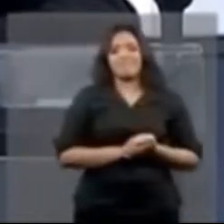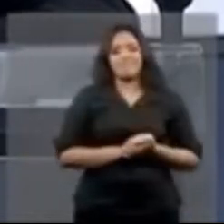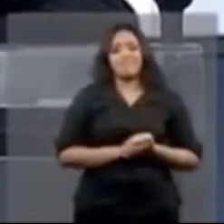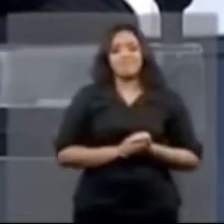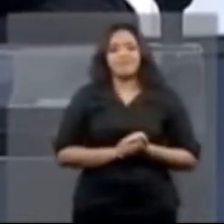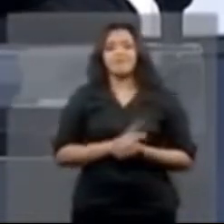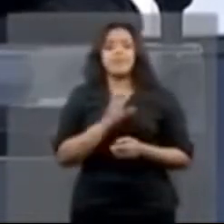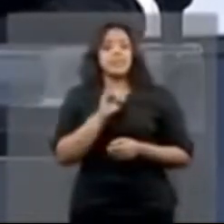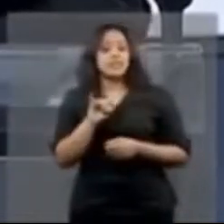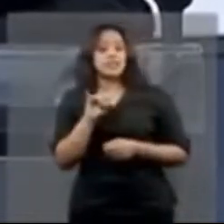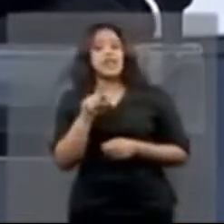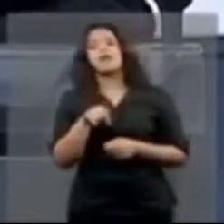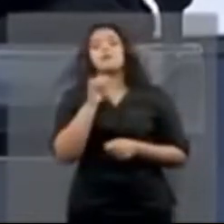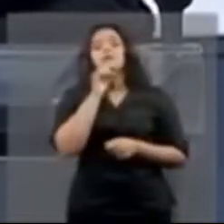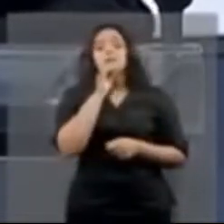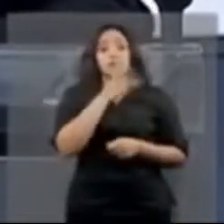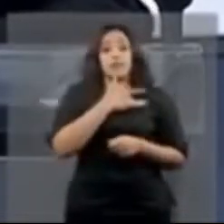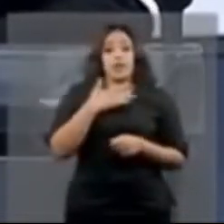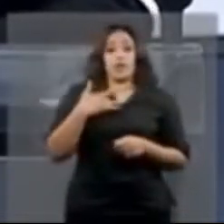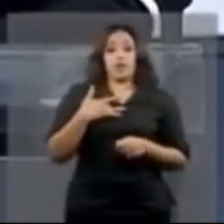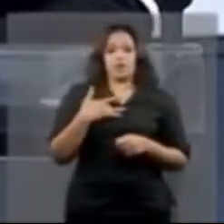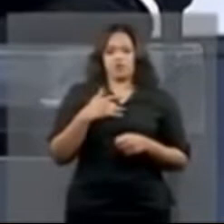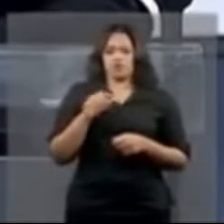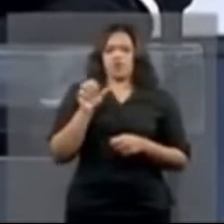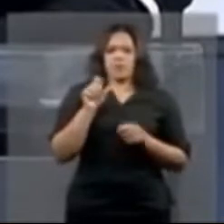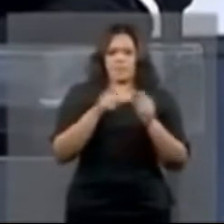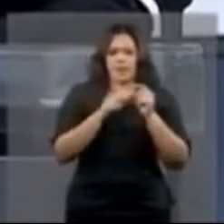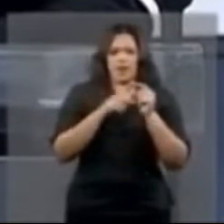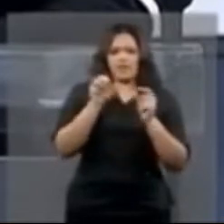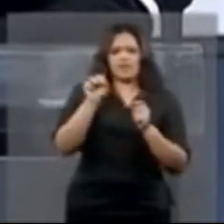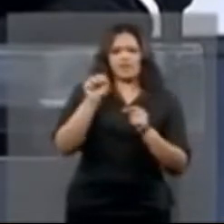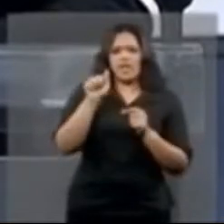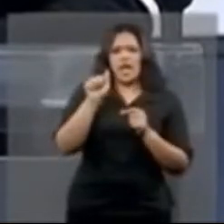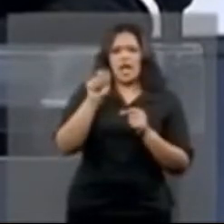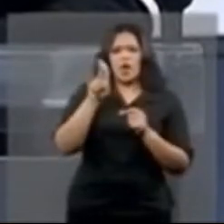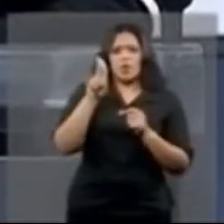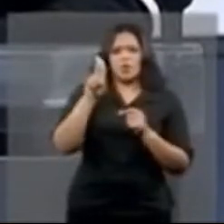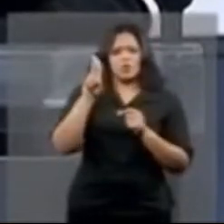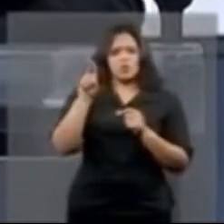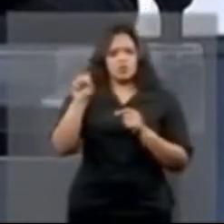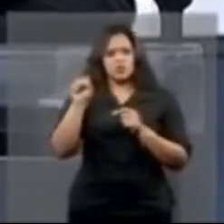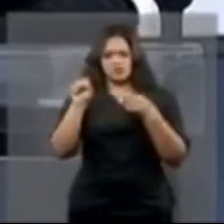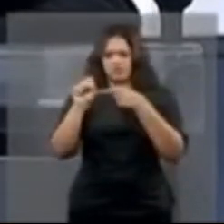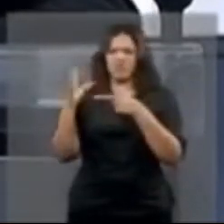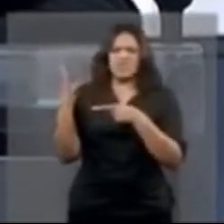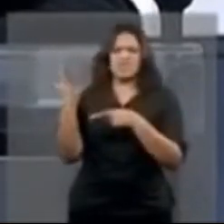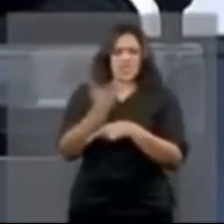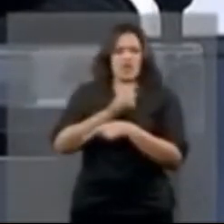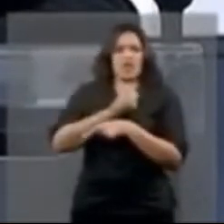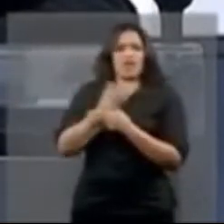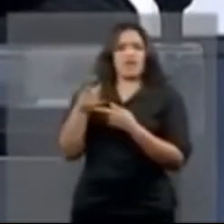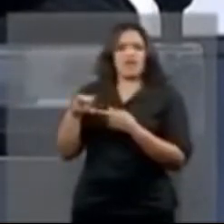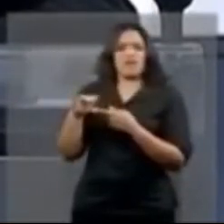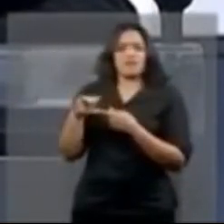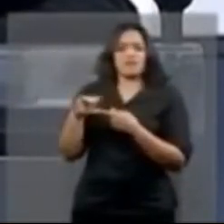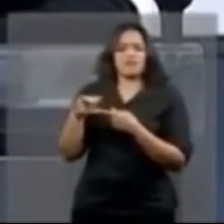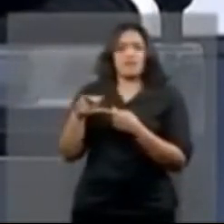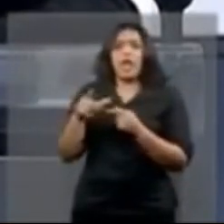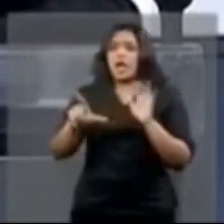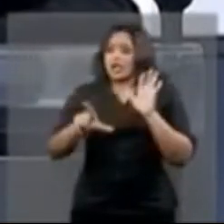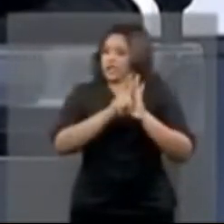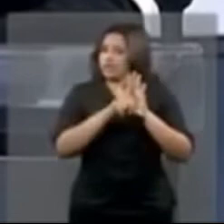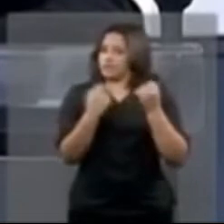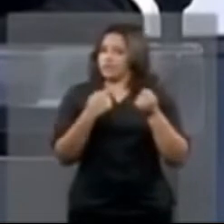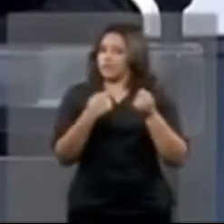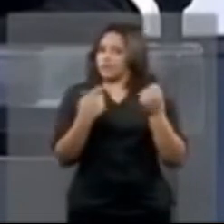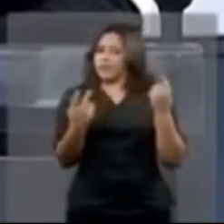é uma questão de saúde, e a palavra saúde vem de salus, do latim, significa salvar, a lei teria que